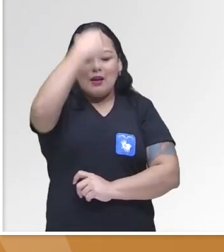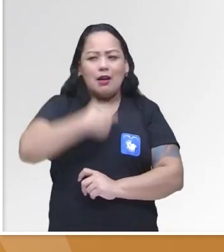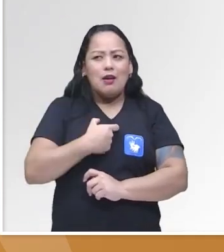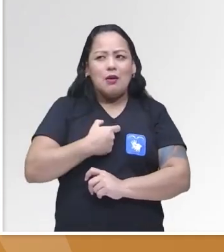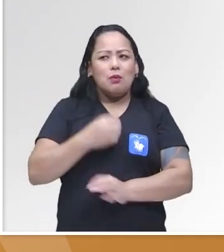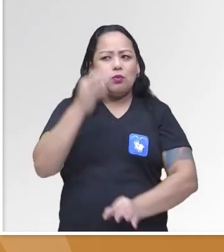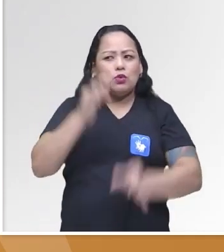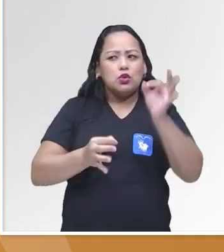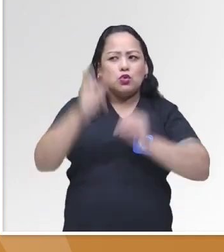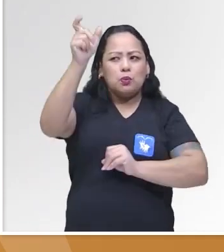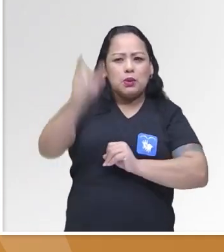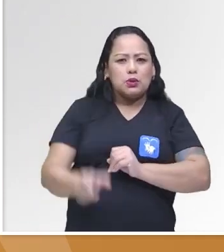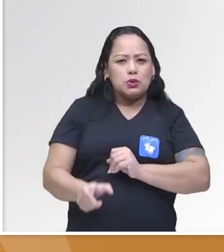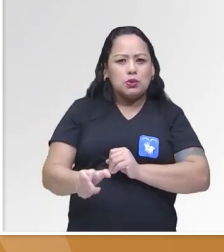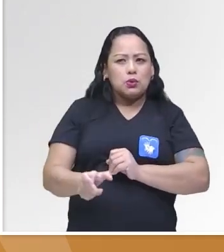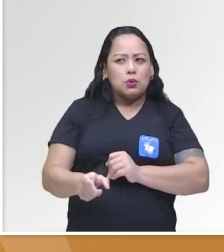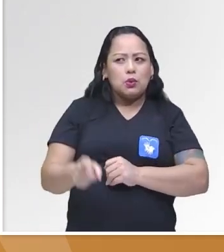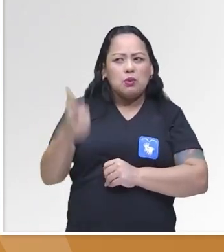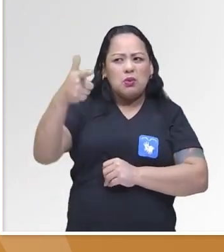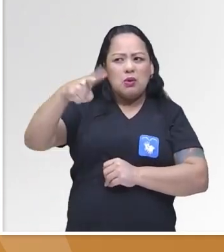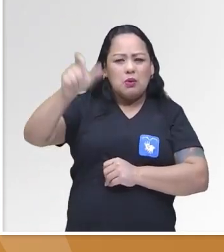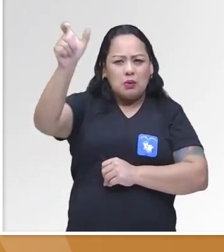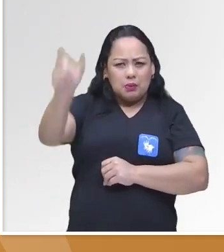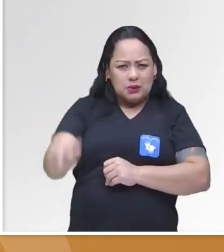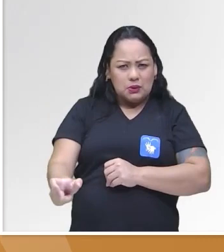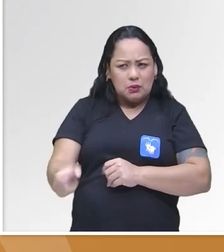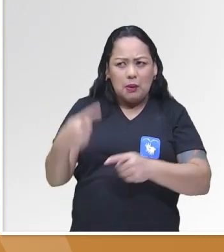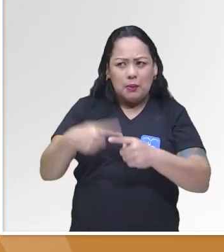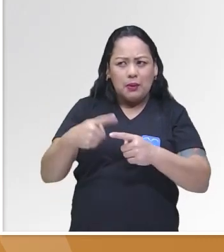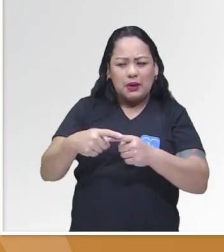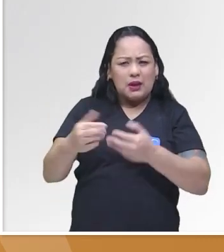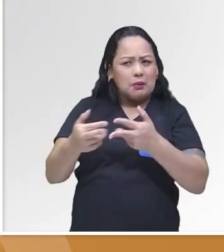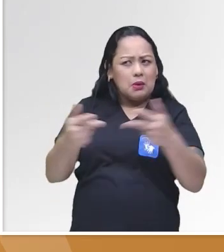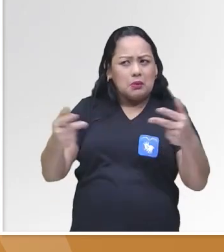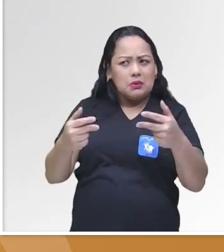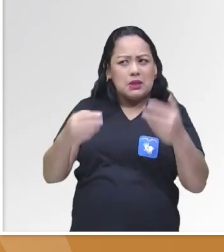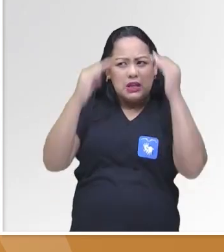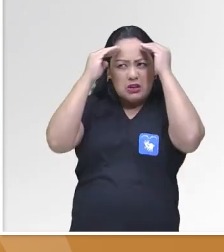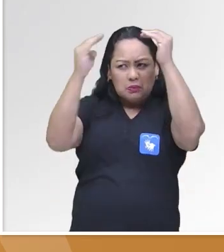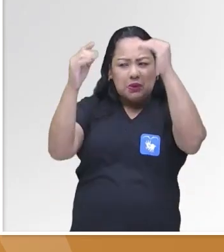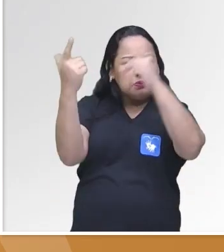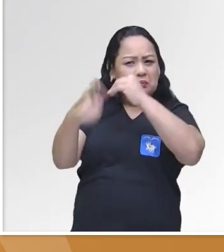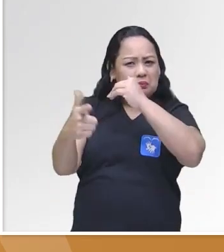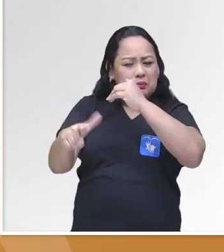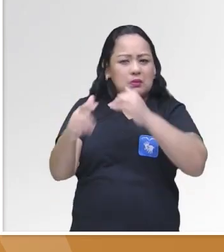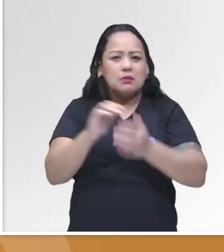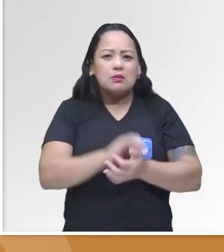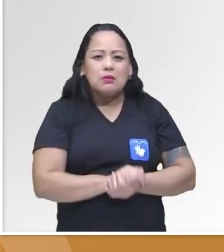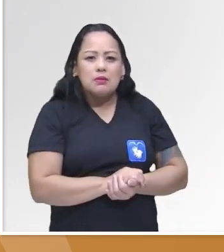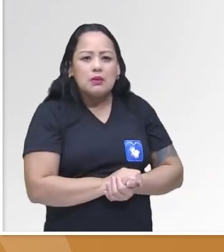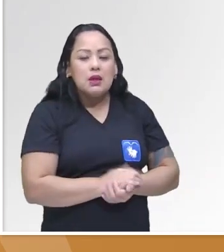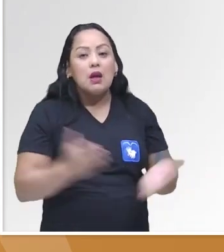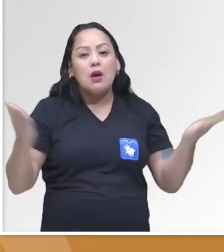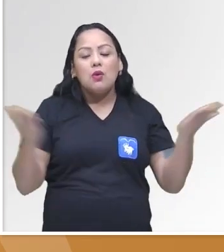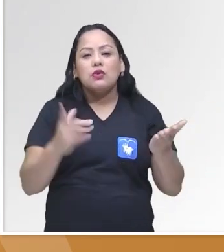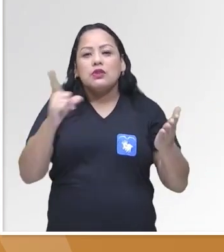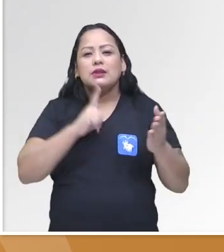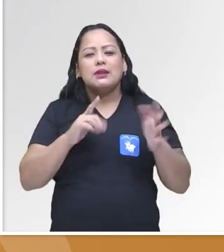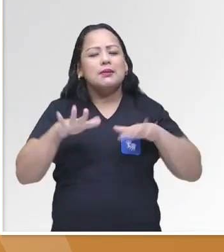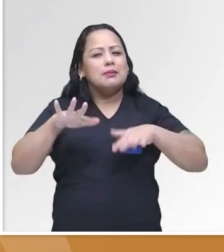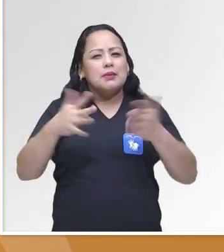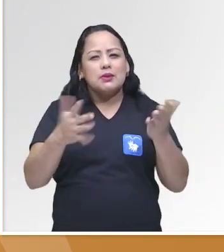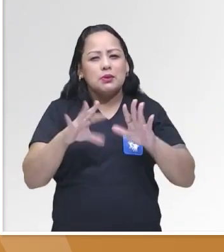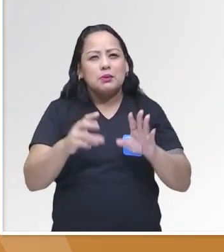alguém por aquilo que eu não respeito. Tá? Então, vamos lá? Atualmente existem no Brasil